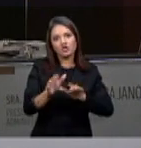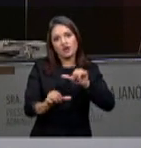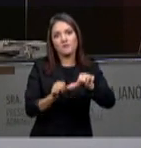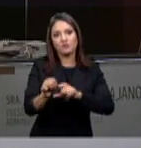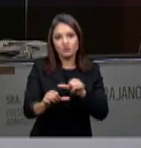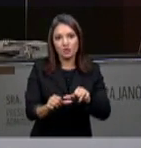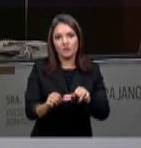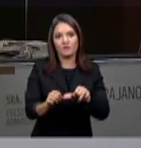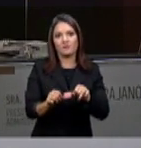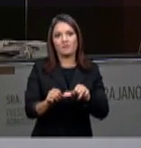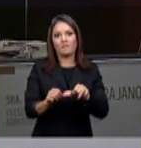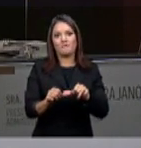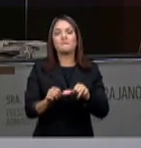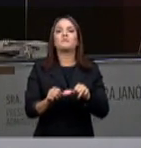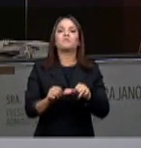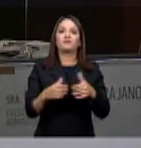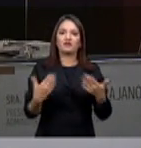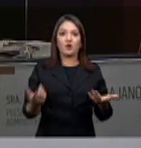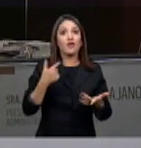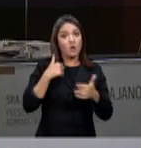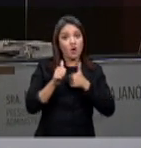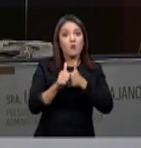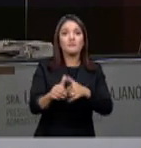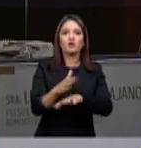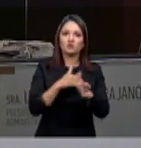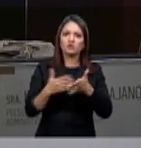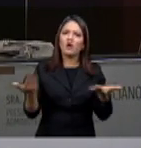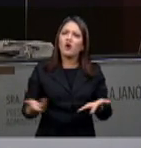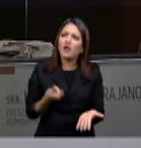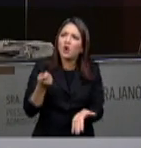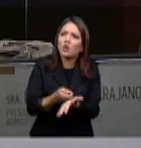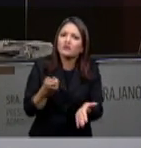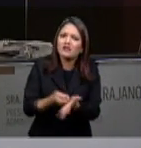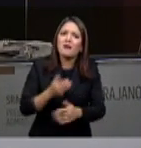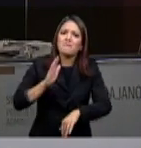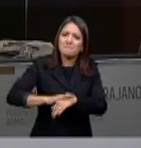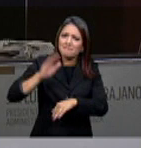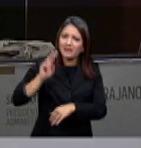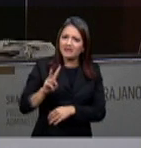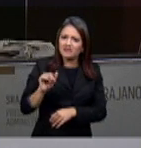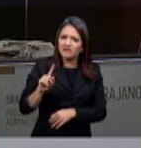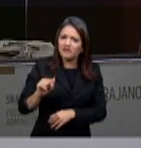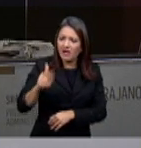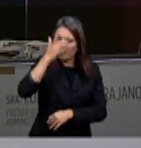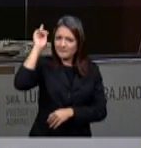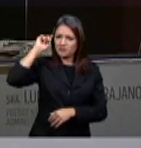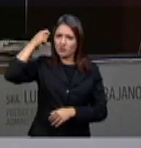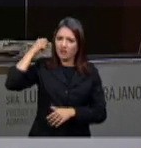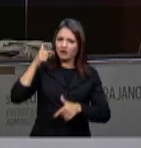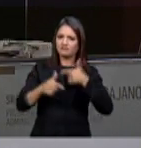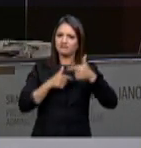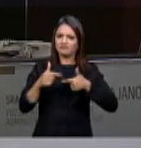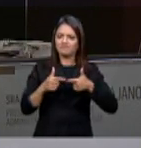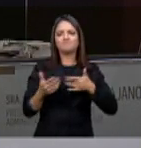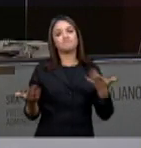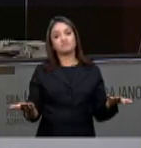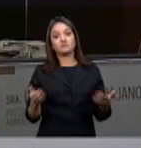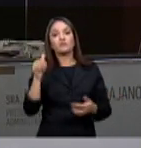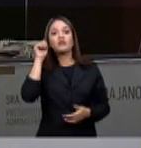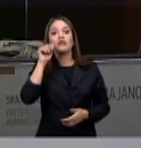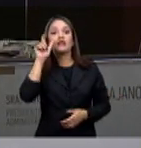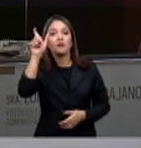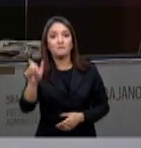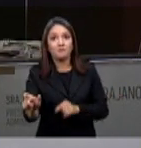mais cargos em Alto Yves para o negro EA mulher e foi a primeira vez que eu eu